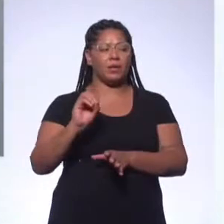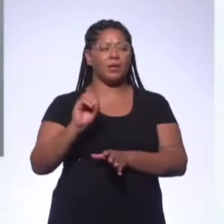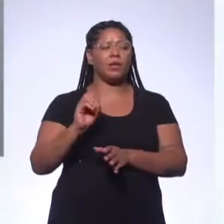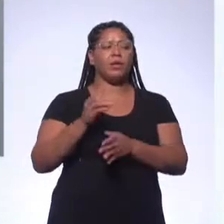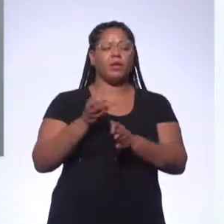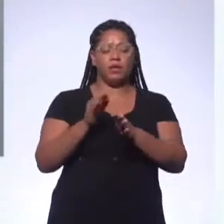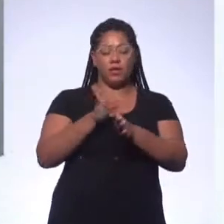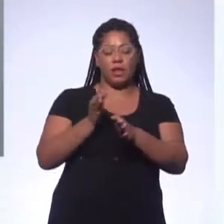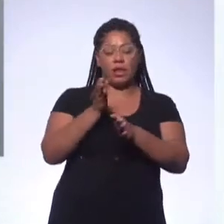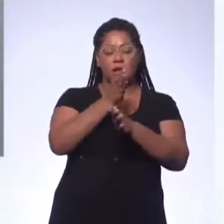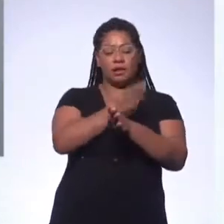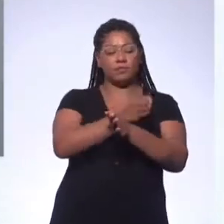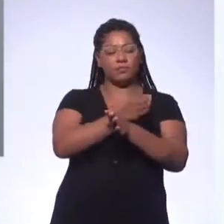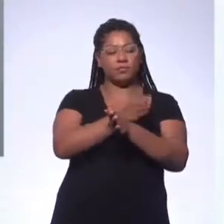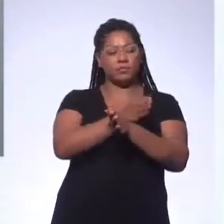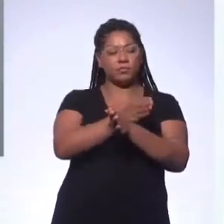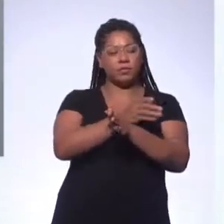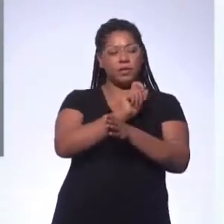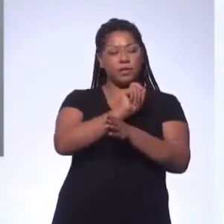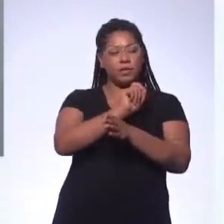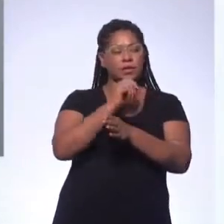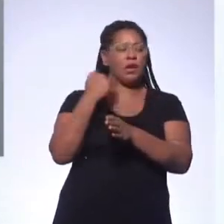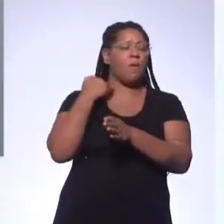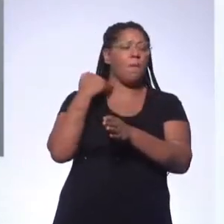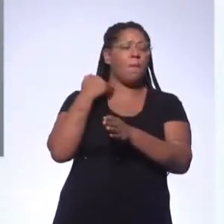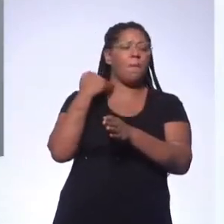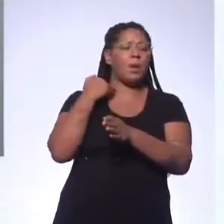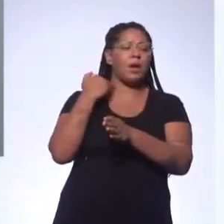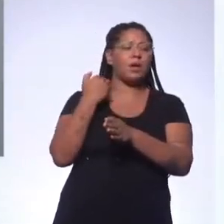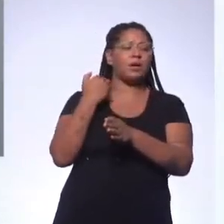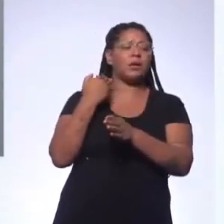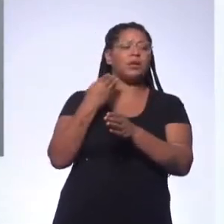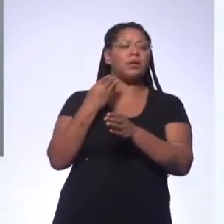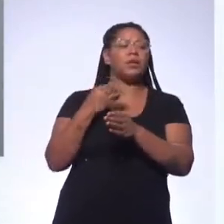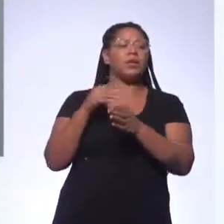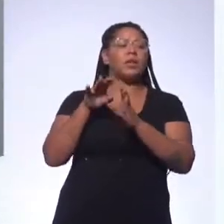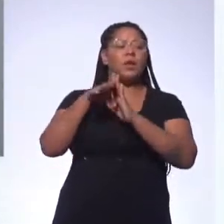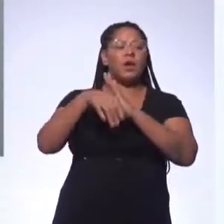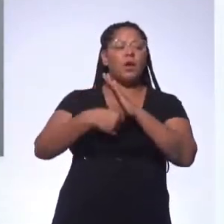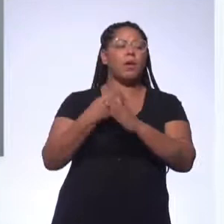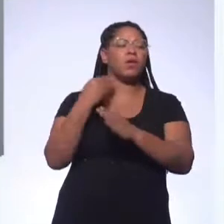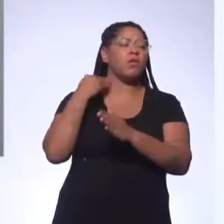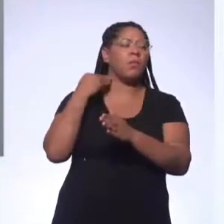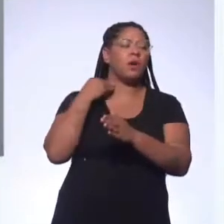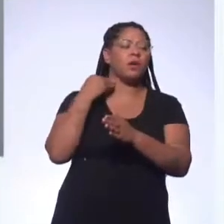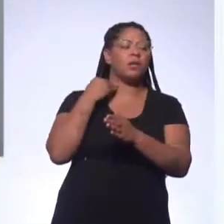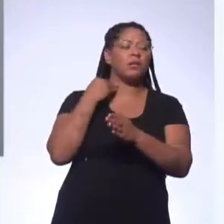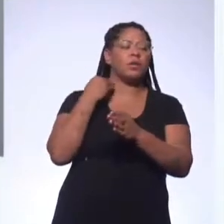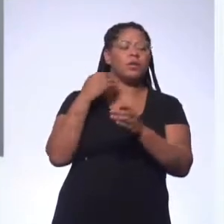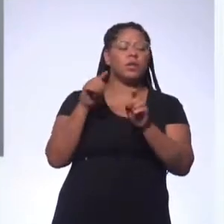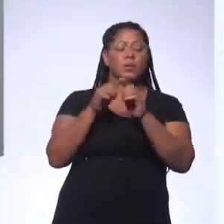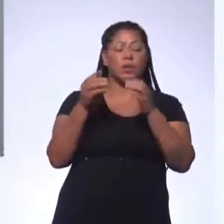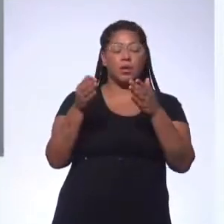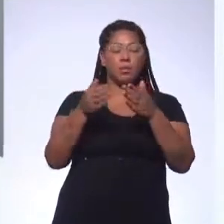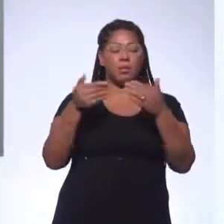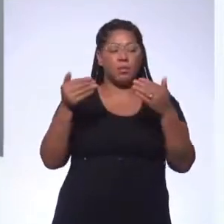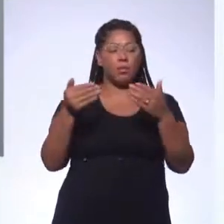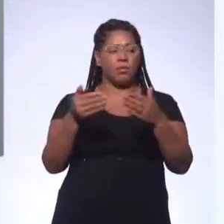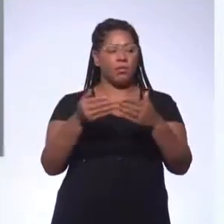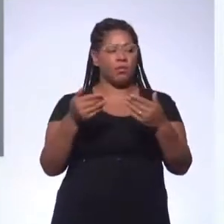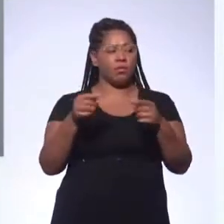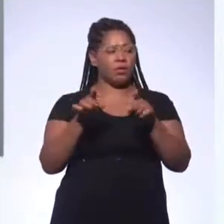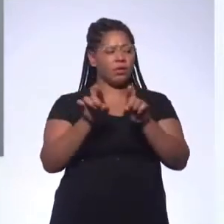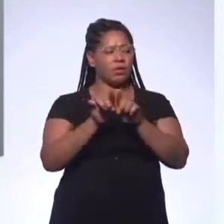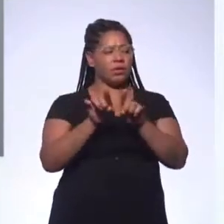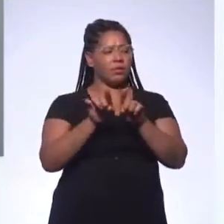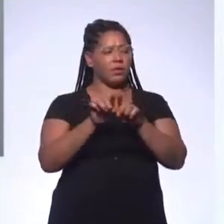que atuava assaltando bancos e doando dinheiro aos mais necessitados, e adquirindo recursos com ele, sequestrando políticos corruptos